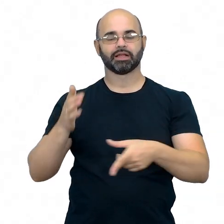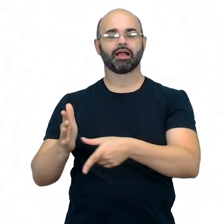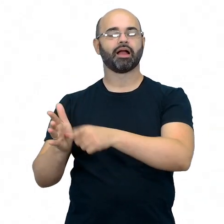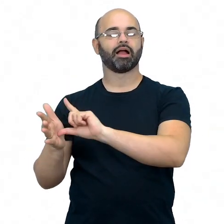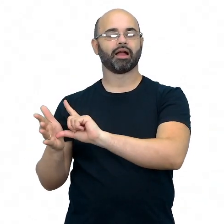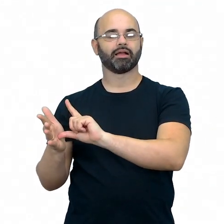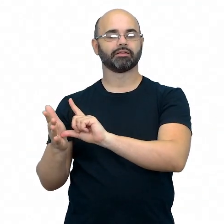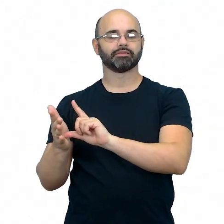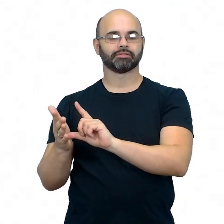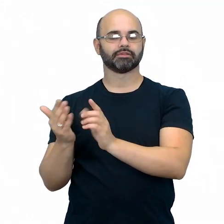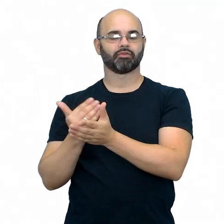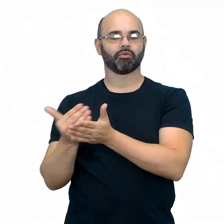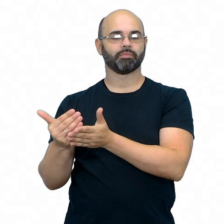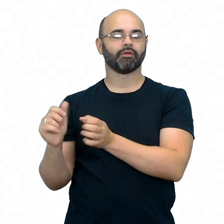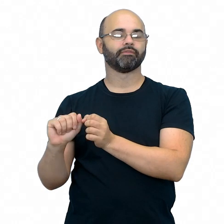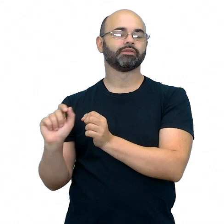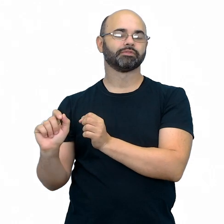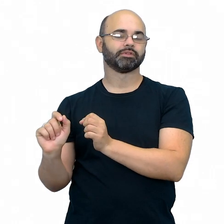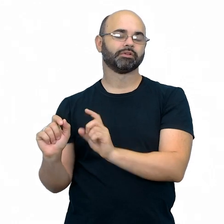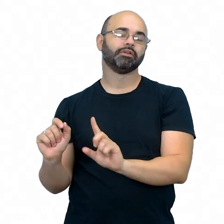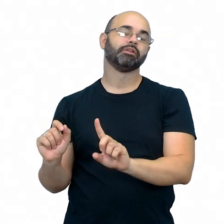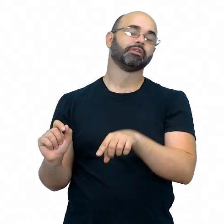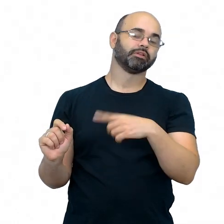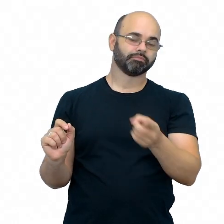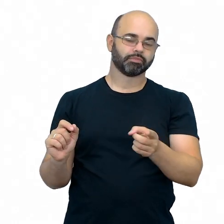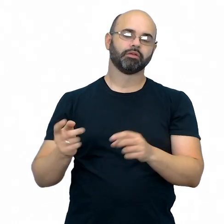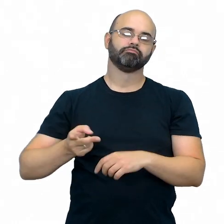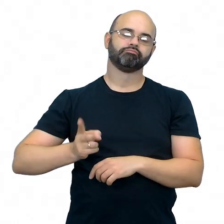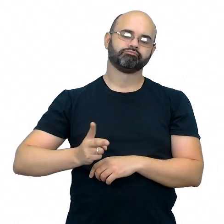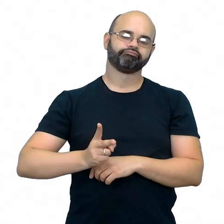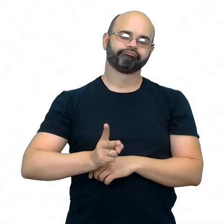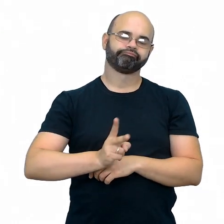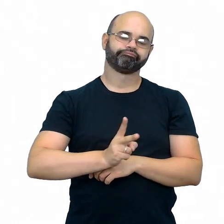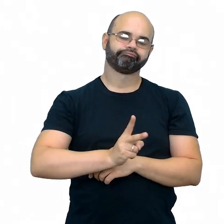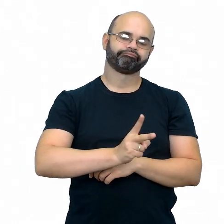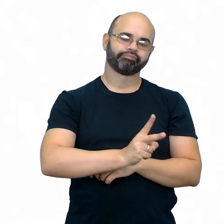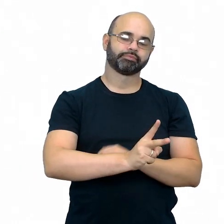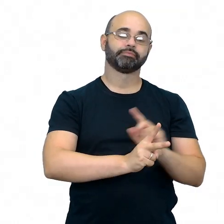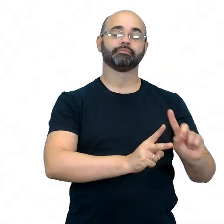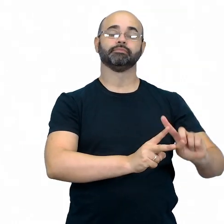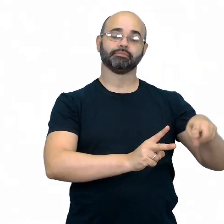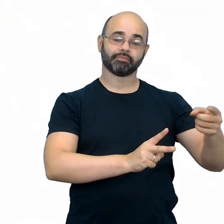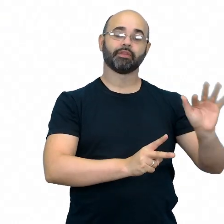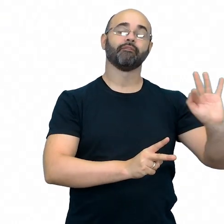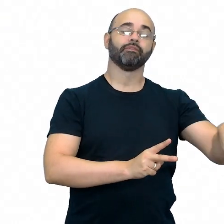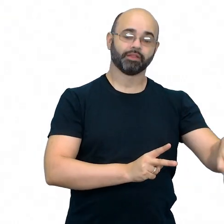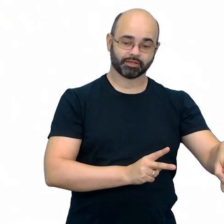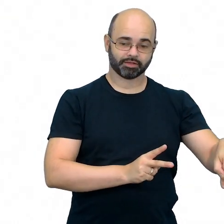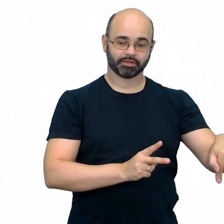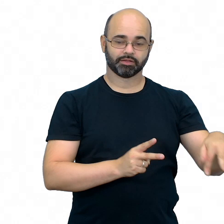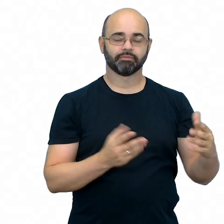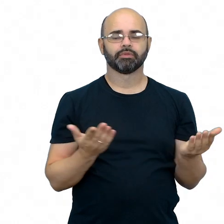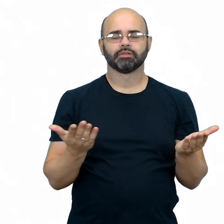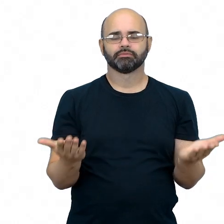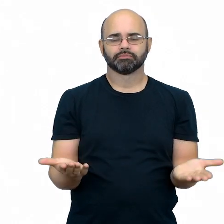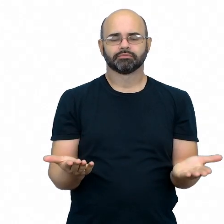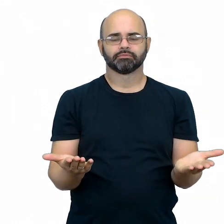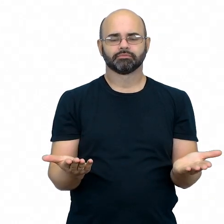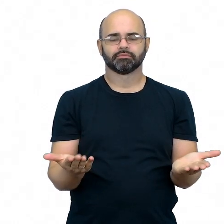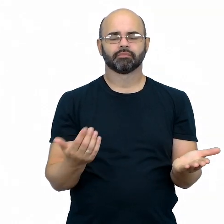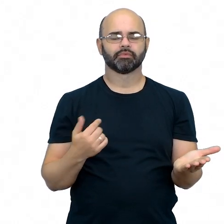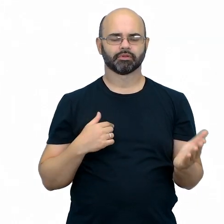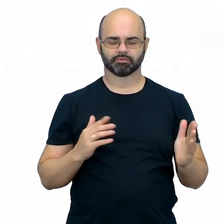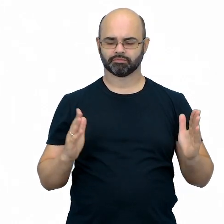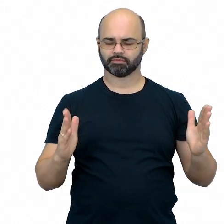fazer durante essa aula e depois que acabar essa proposta, né? Como eu devo retomar, o que eu devo